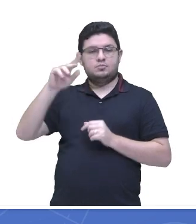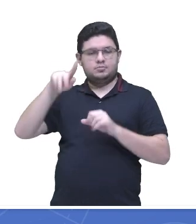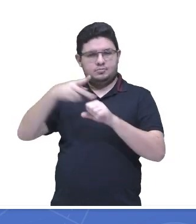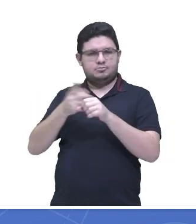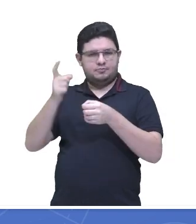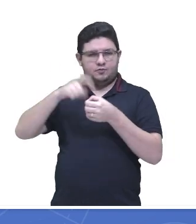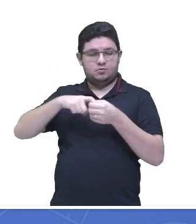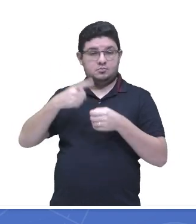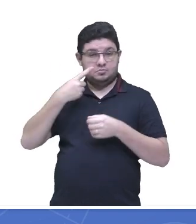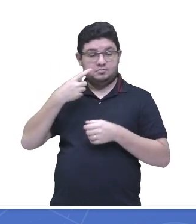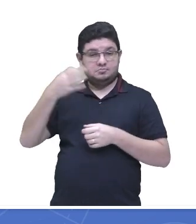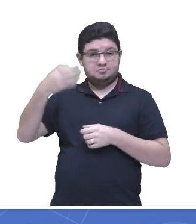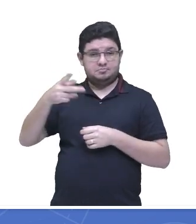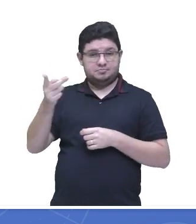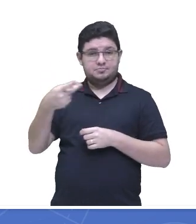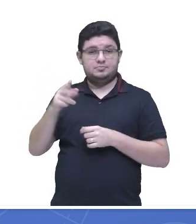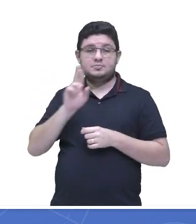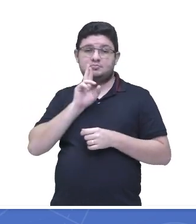dar a resposta para vocês.